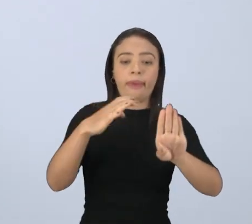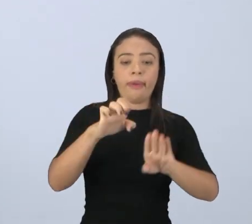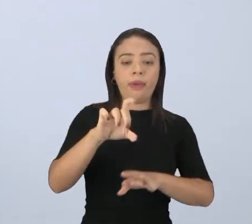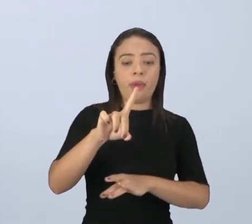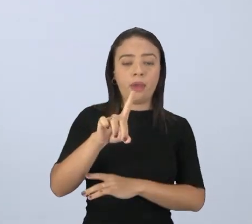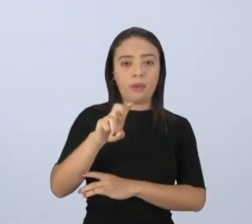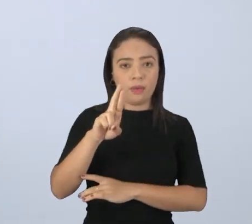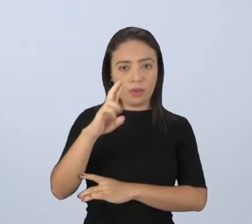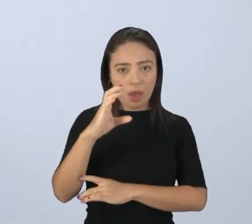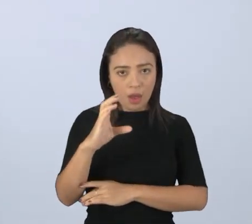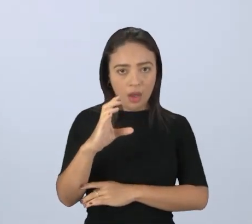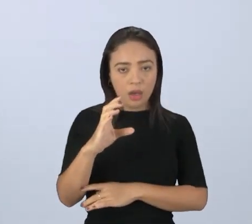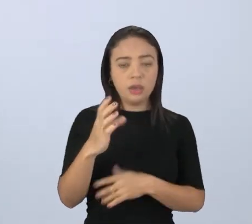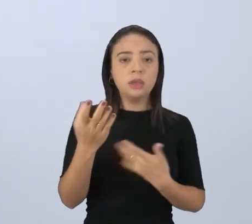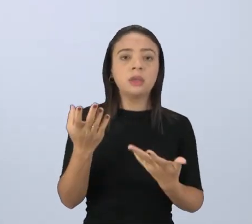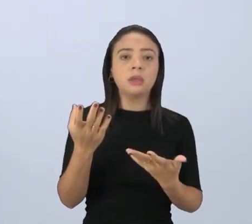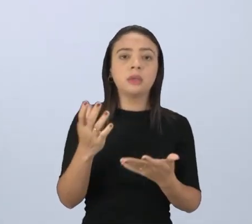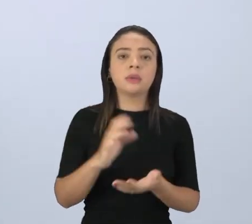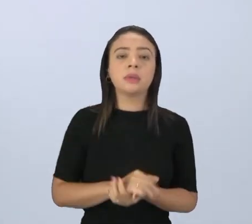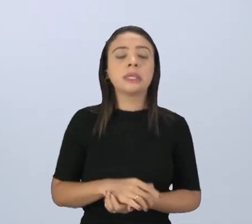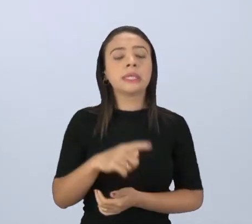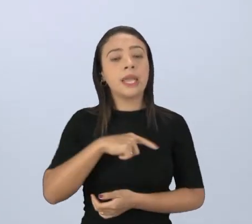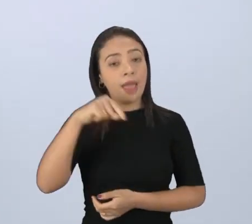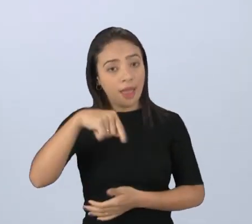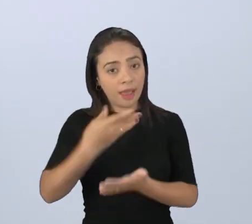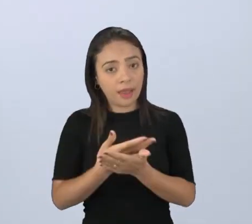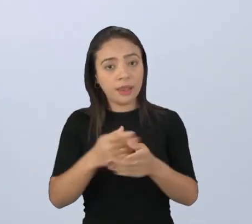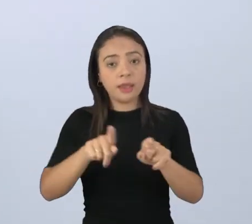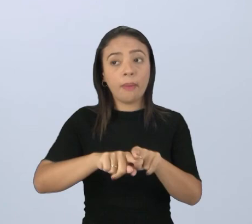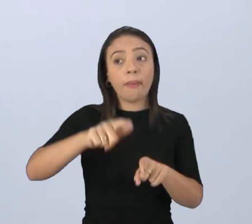plataforma Eduque da Secretaria de Educação. Lá vocês podem ver